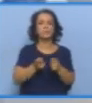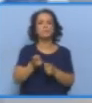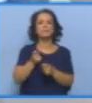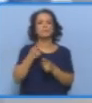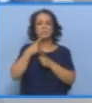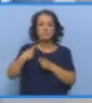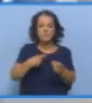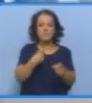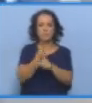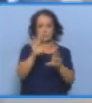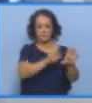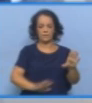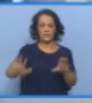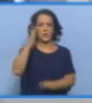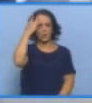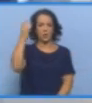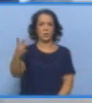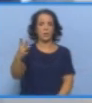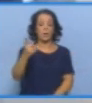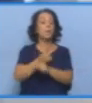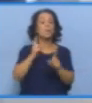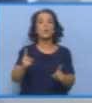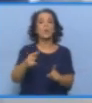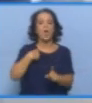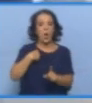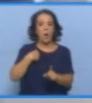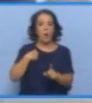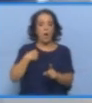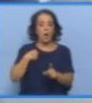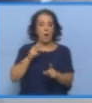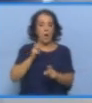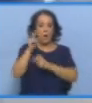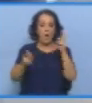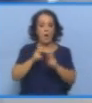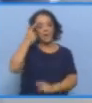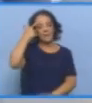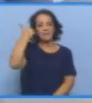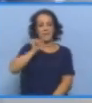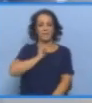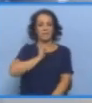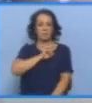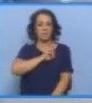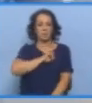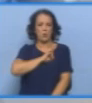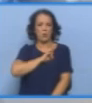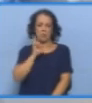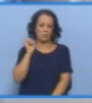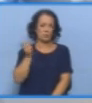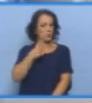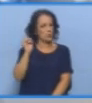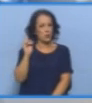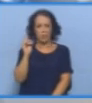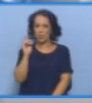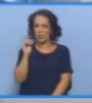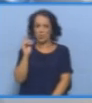em toda a região de Setúbal, porque era um serviço de evangelho. Eu não fazia aquilo por prazer pessoal, nem por